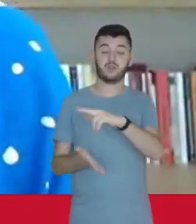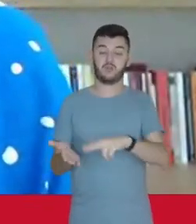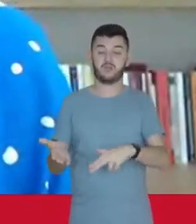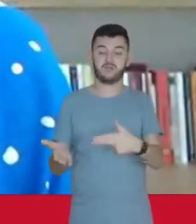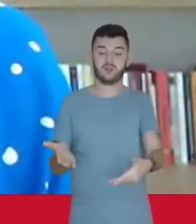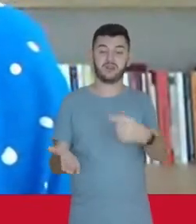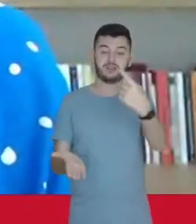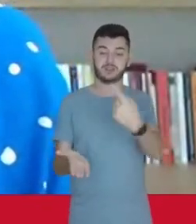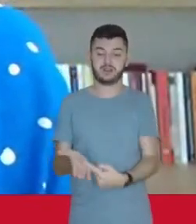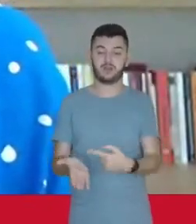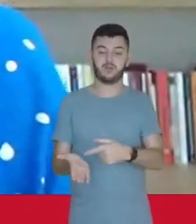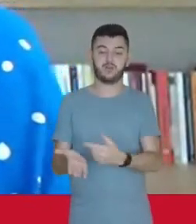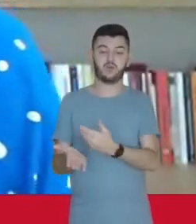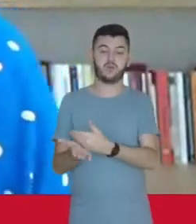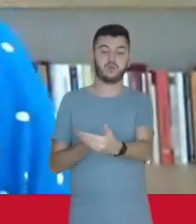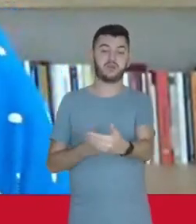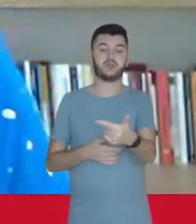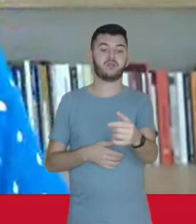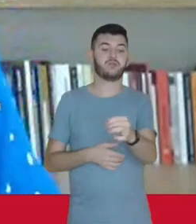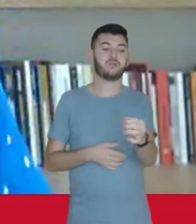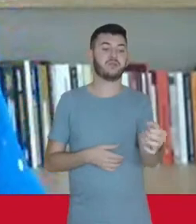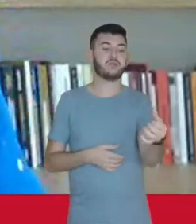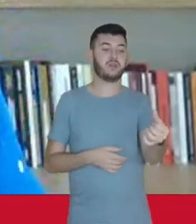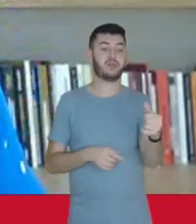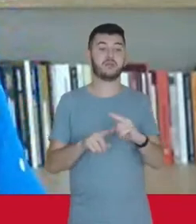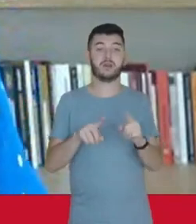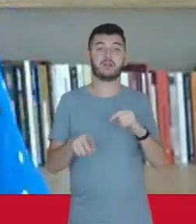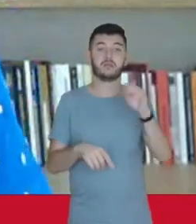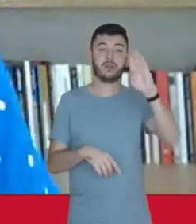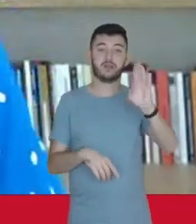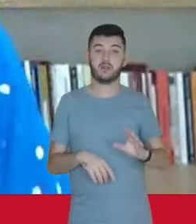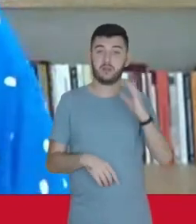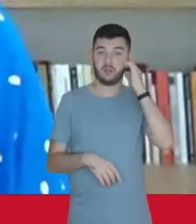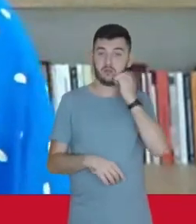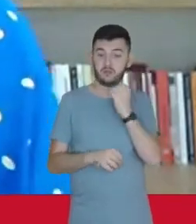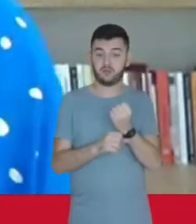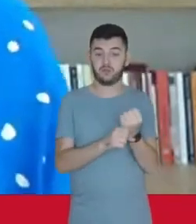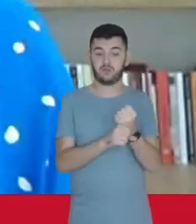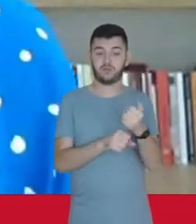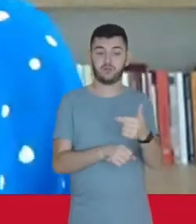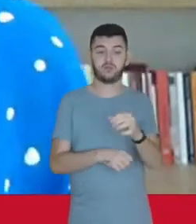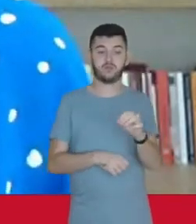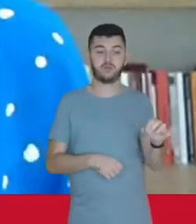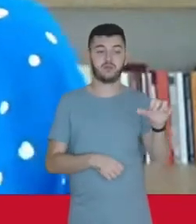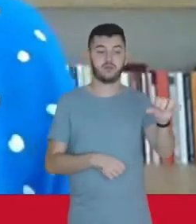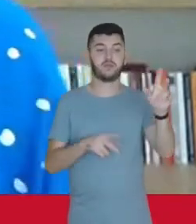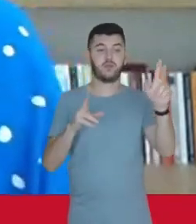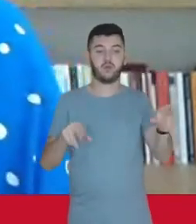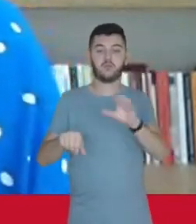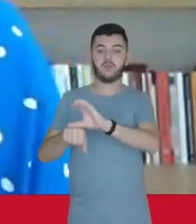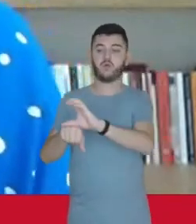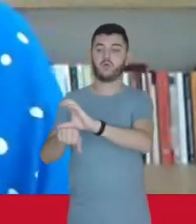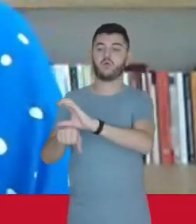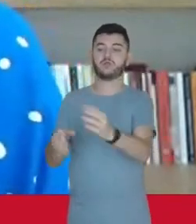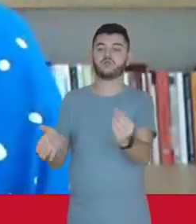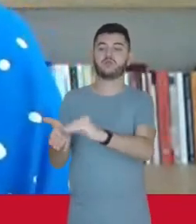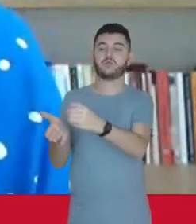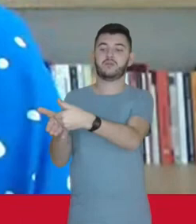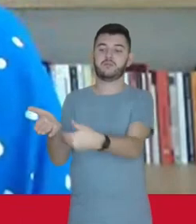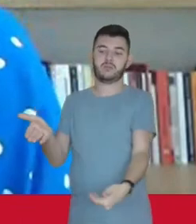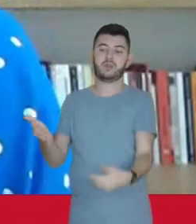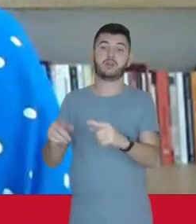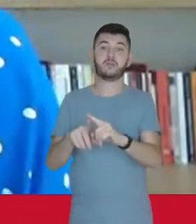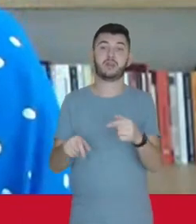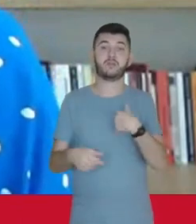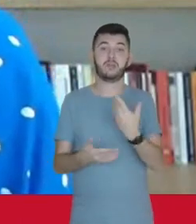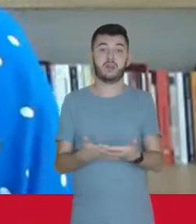com status de emenda constitucional. Eu destaquei na minha aula a questão da Política Nacional de Educação